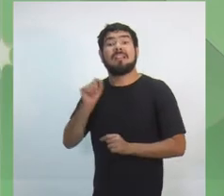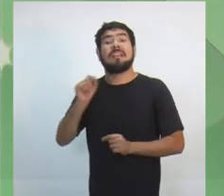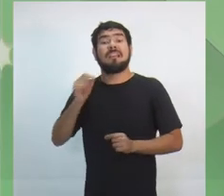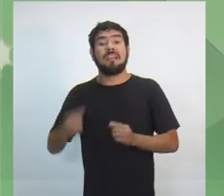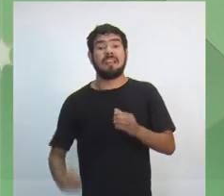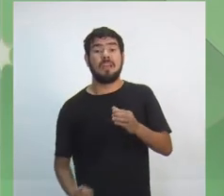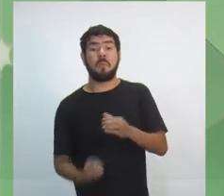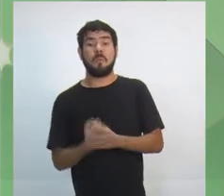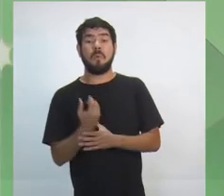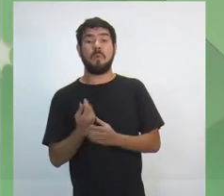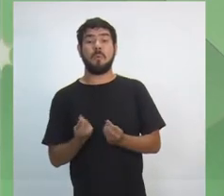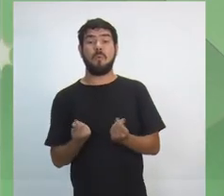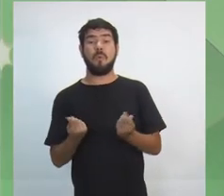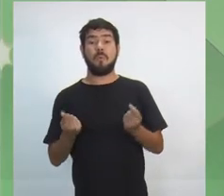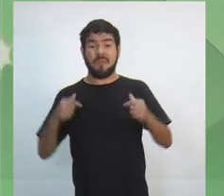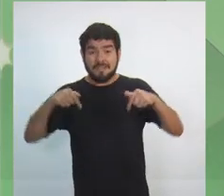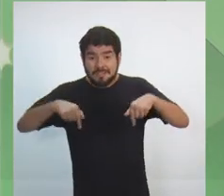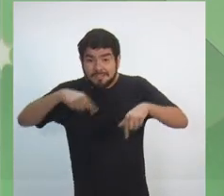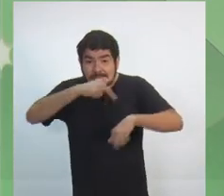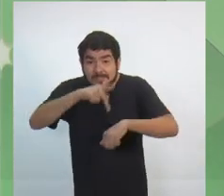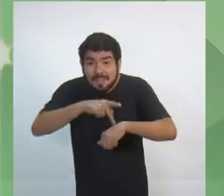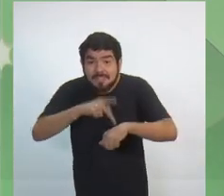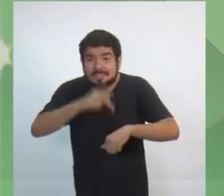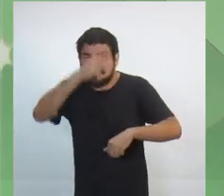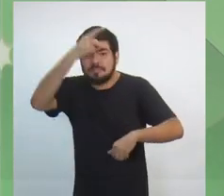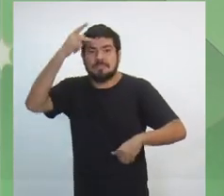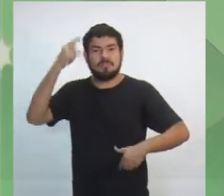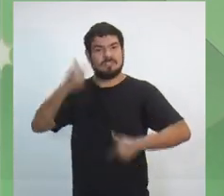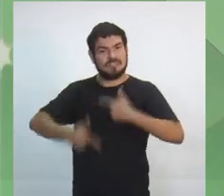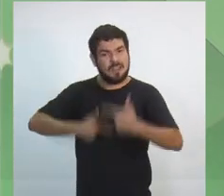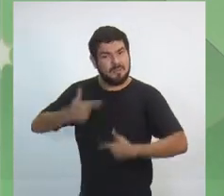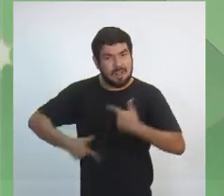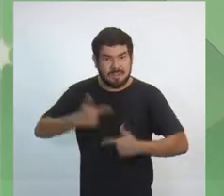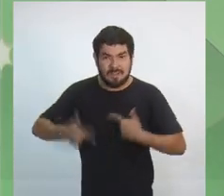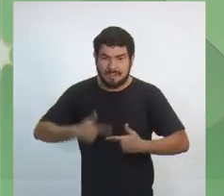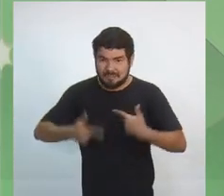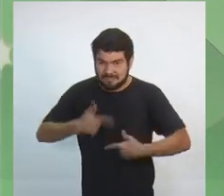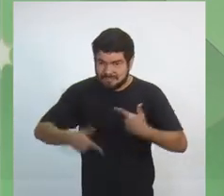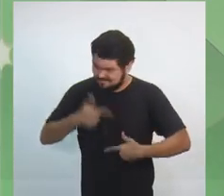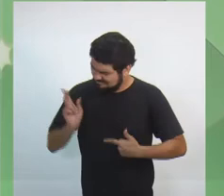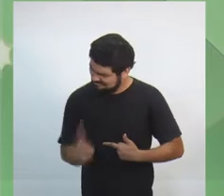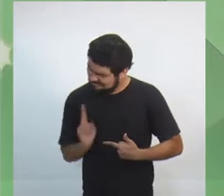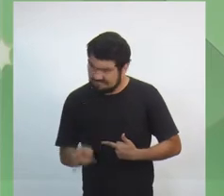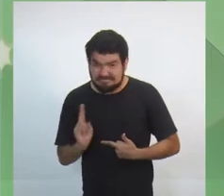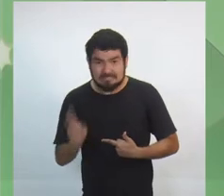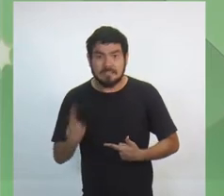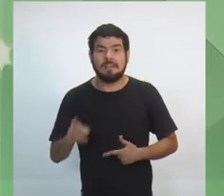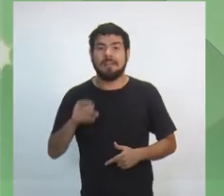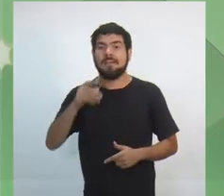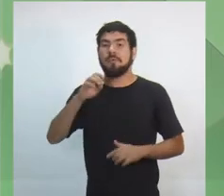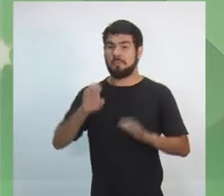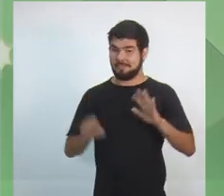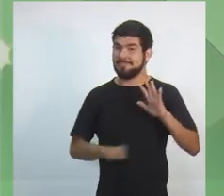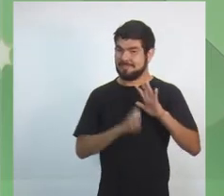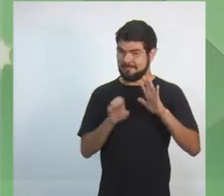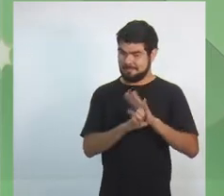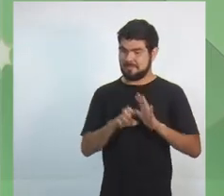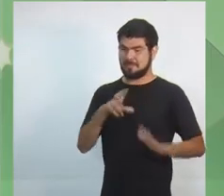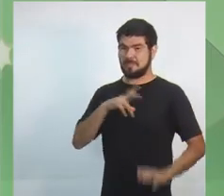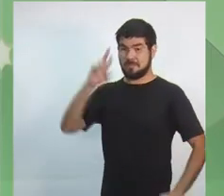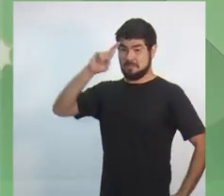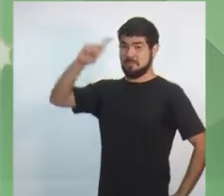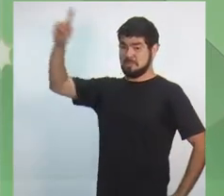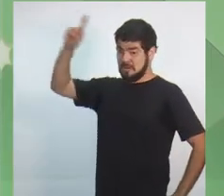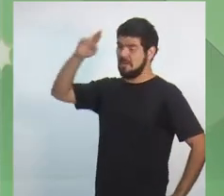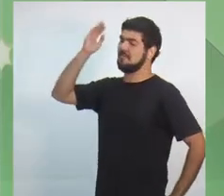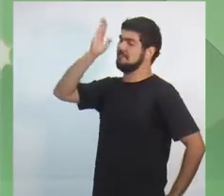é o trabalhador. Nós não podemos deixar de fora. Os empresários têm sua parcela, têm, mas os empresários têm que entender que os trabalhadores é que